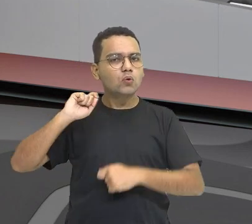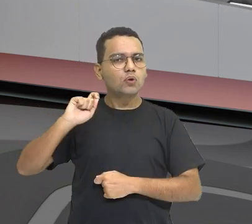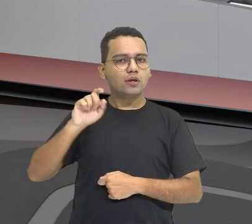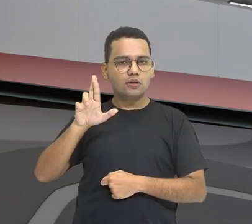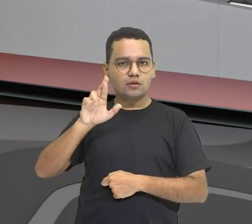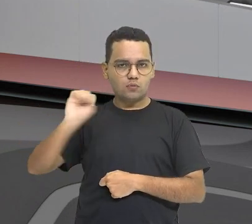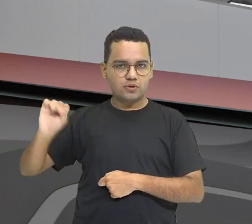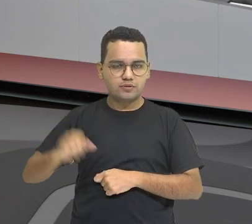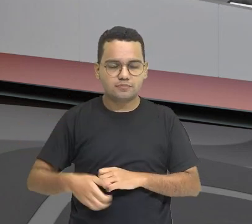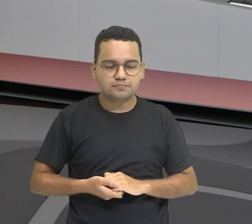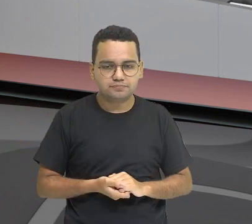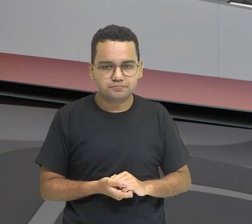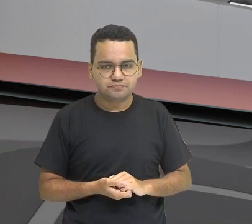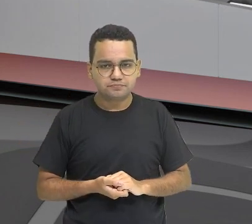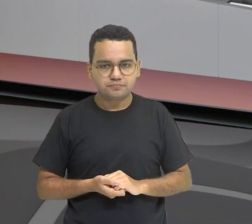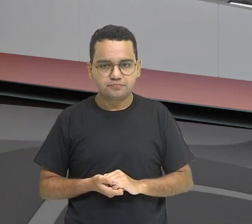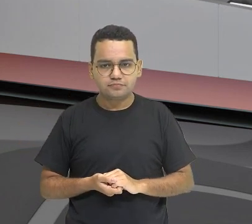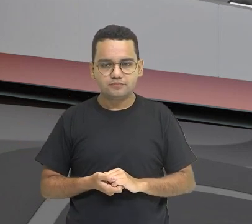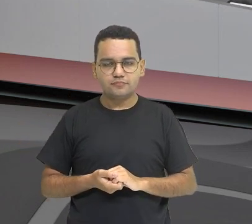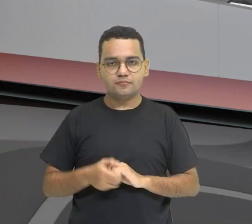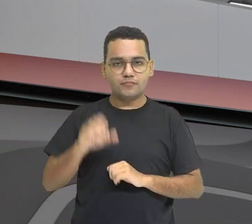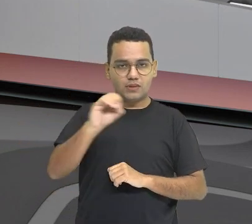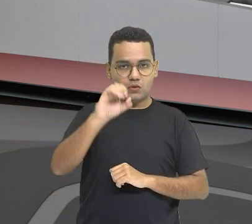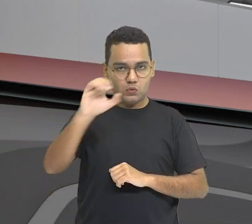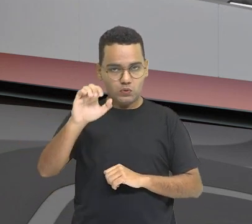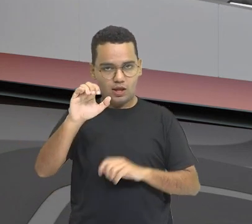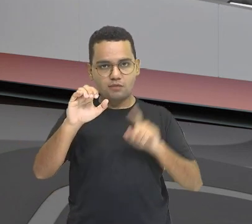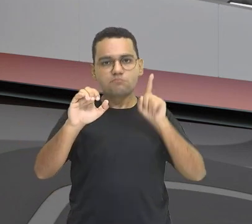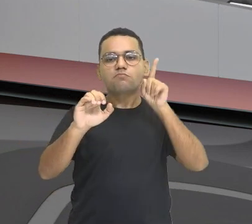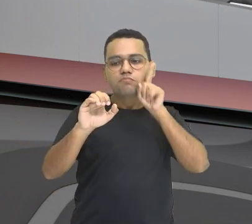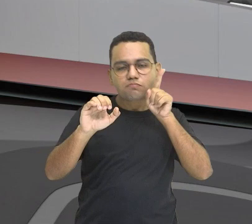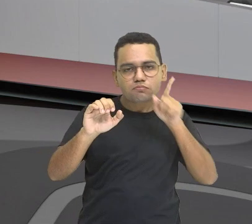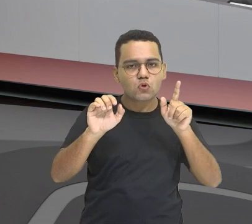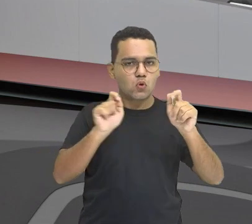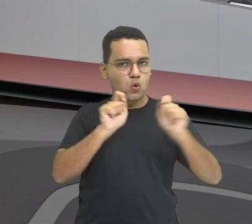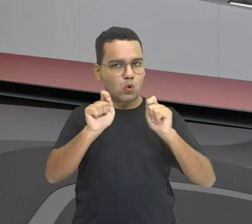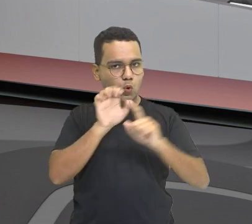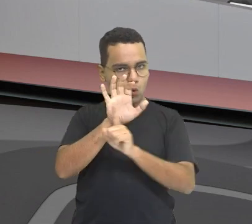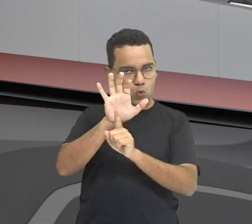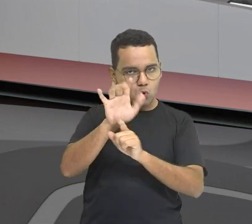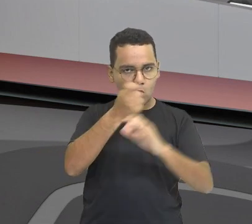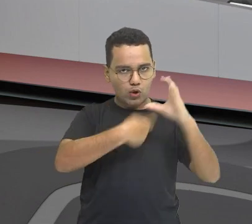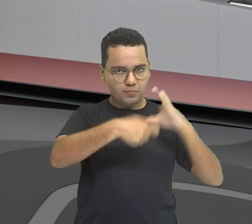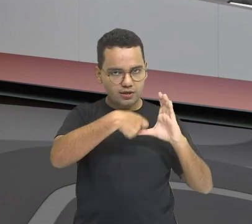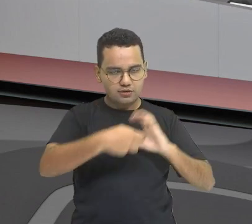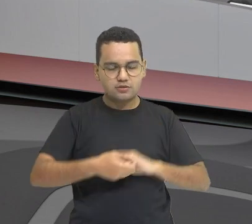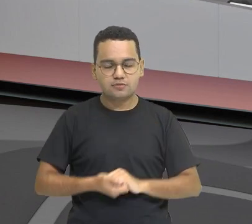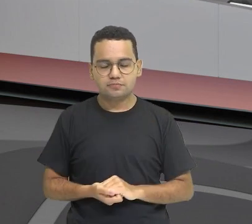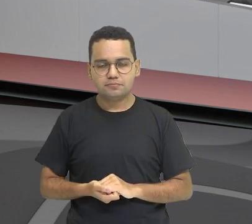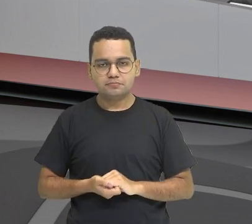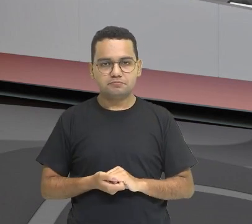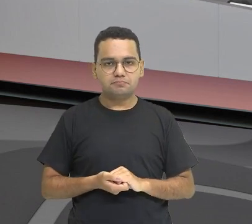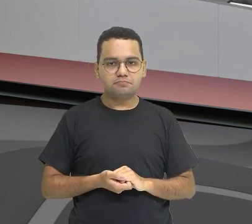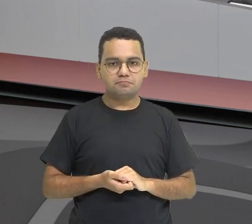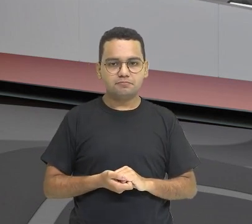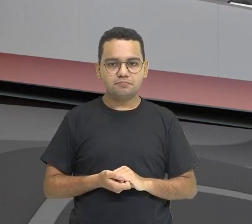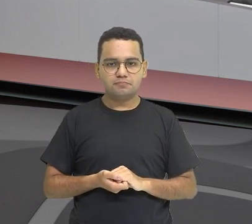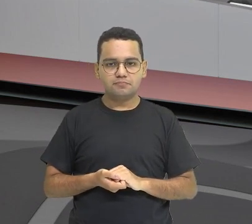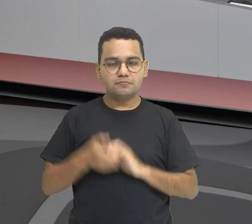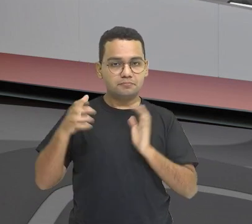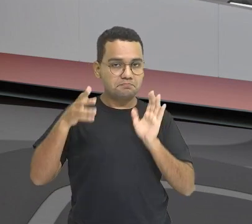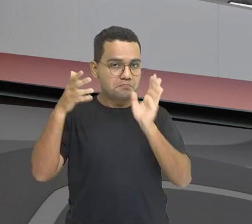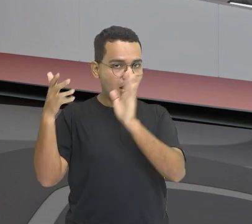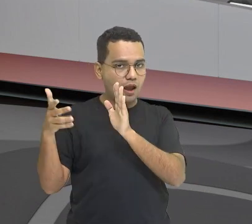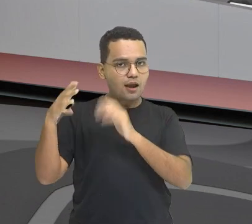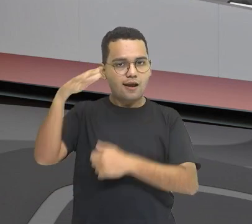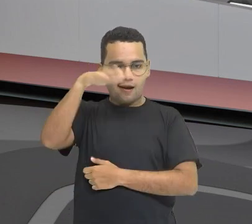da União Soviética. Parte ocidental, área de influência capitalista dos Estados Unidos, portanto. Parte